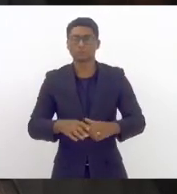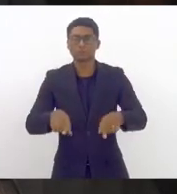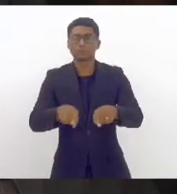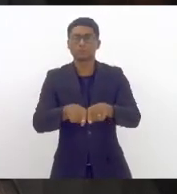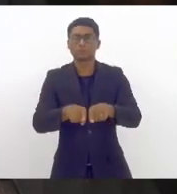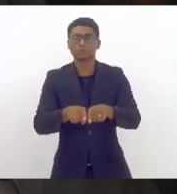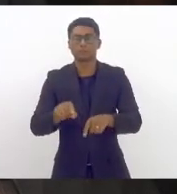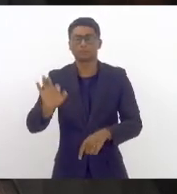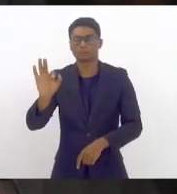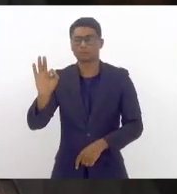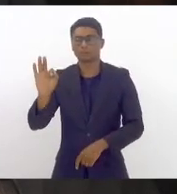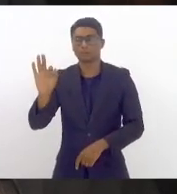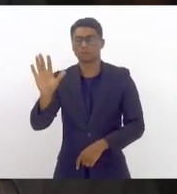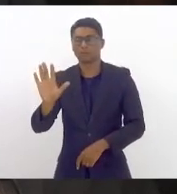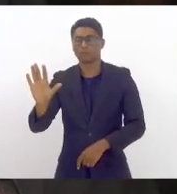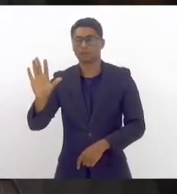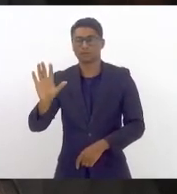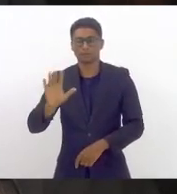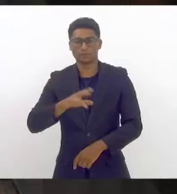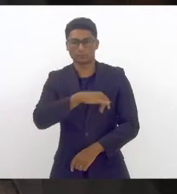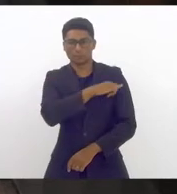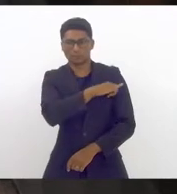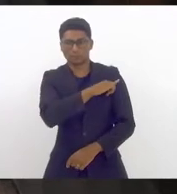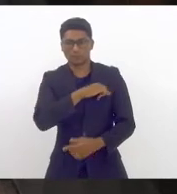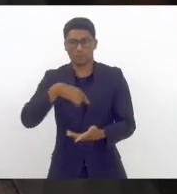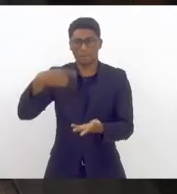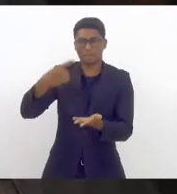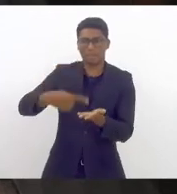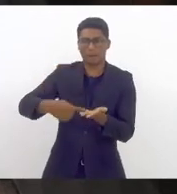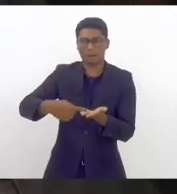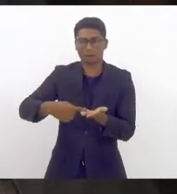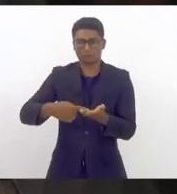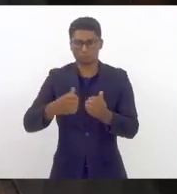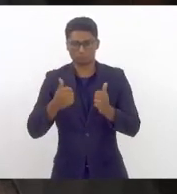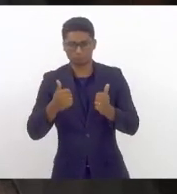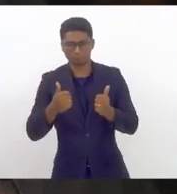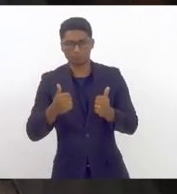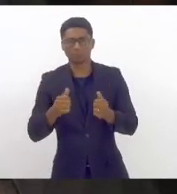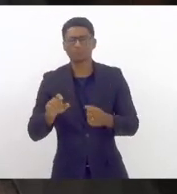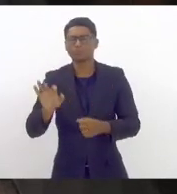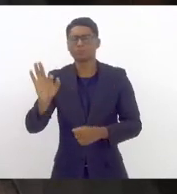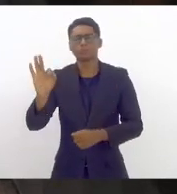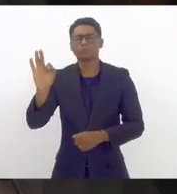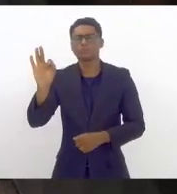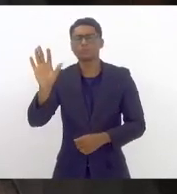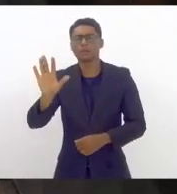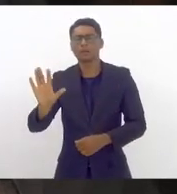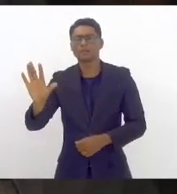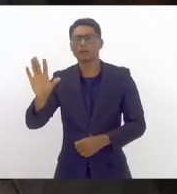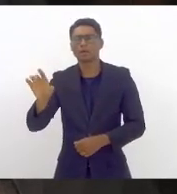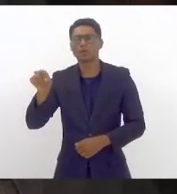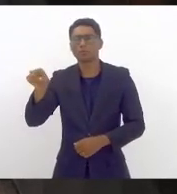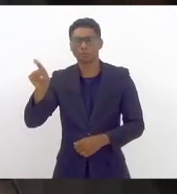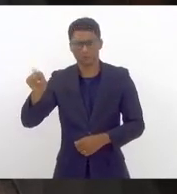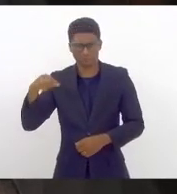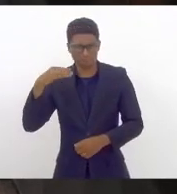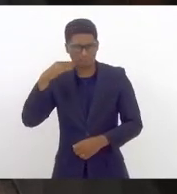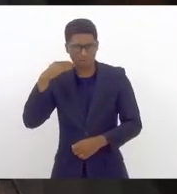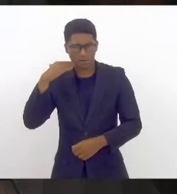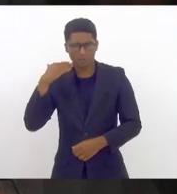federativo a união não é banco é um ente federativo